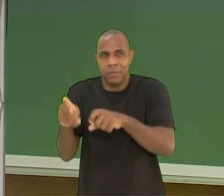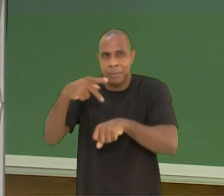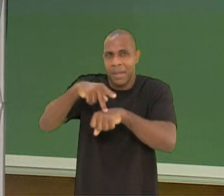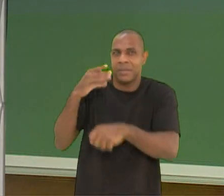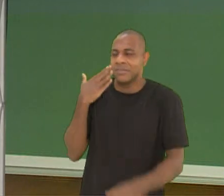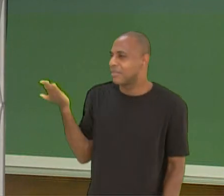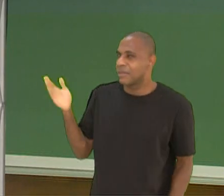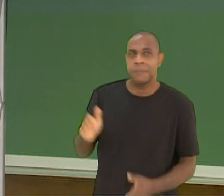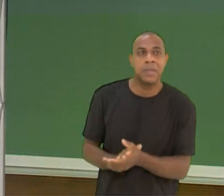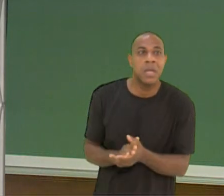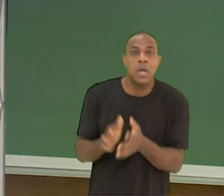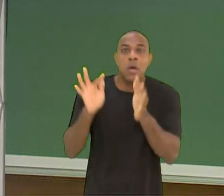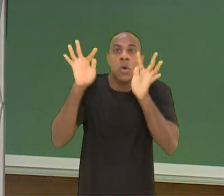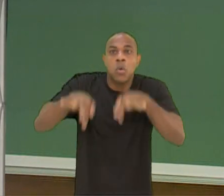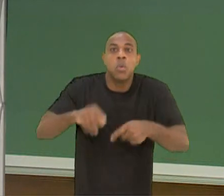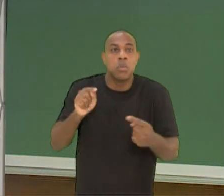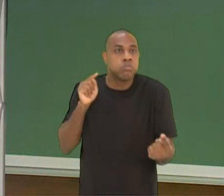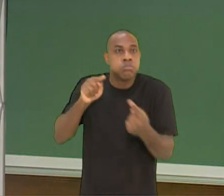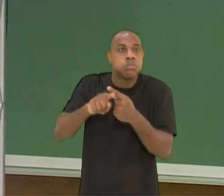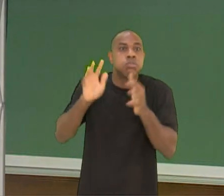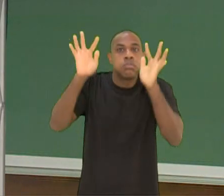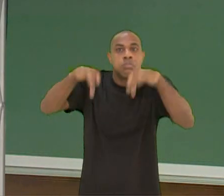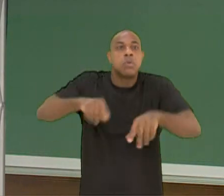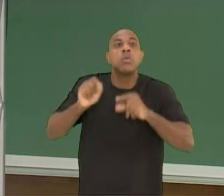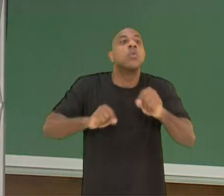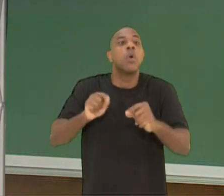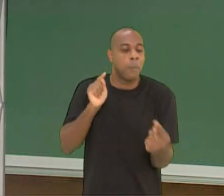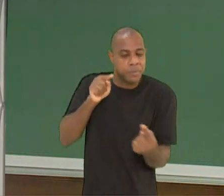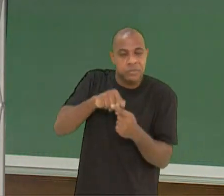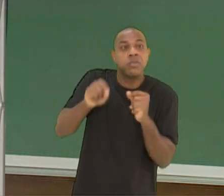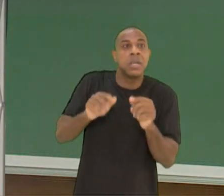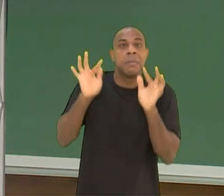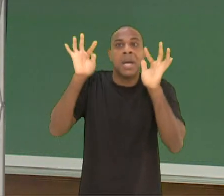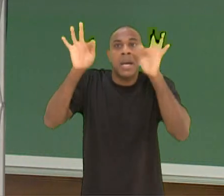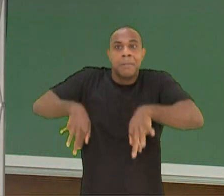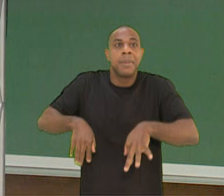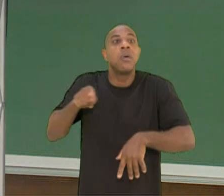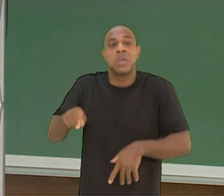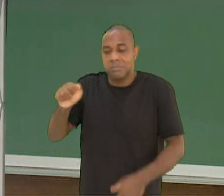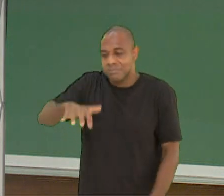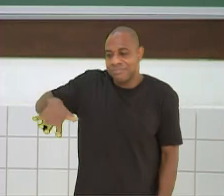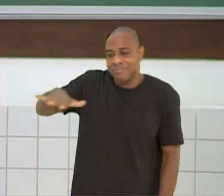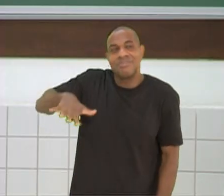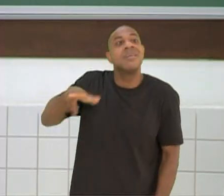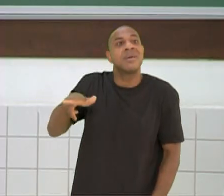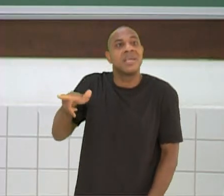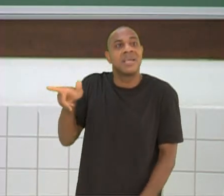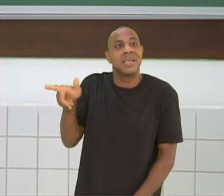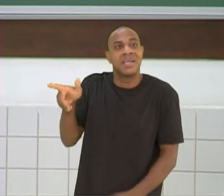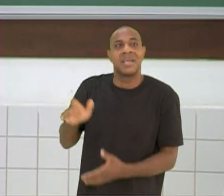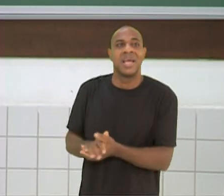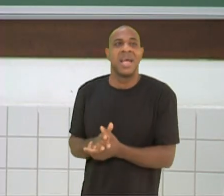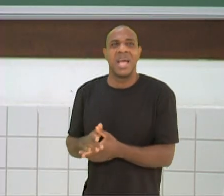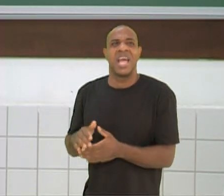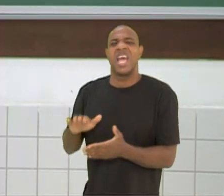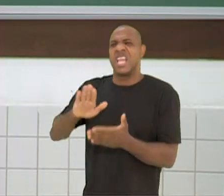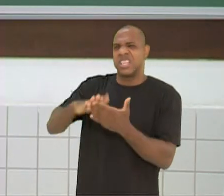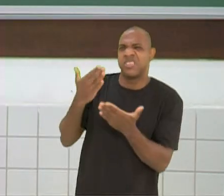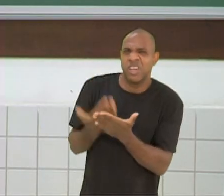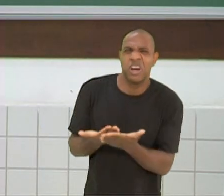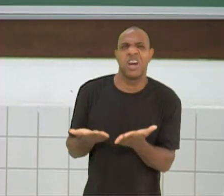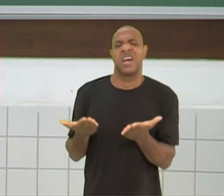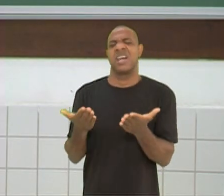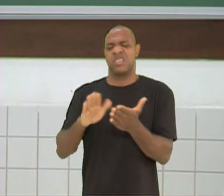é? Acabar com a ocidentalização na Nigéria. E é conhecido por ataques a igrejas, escolas,